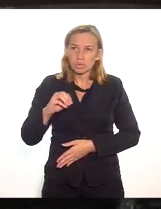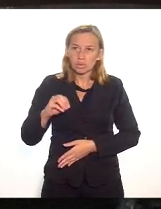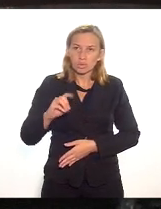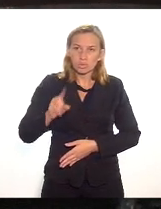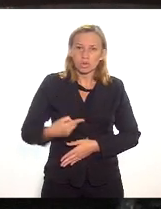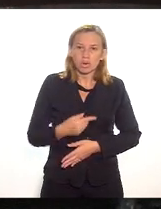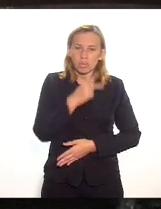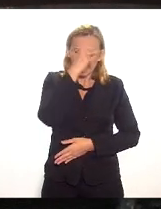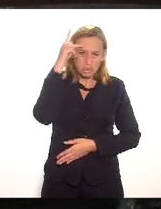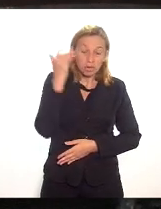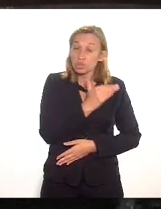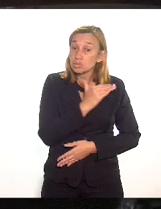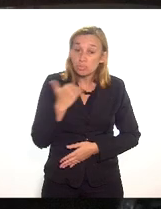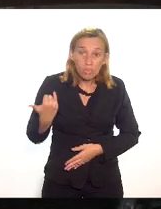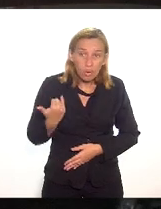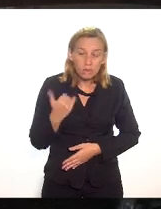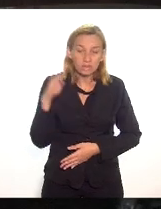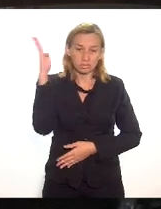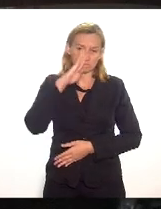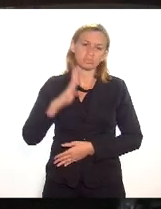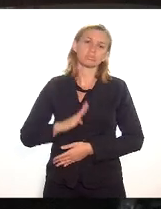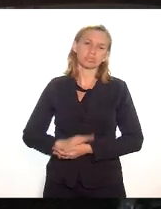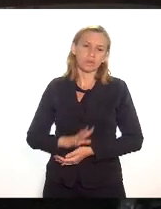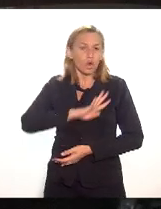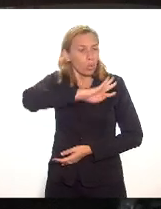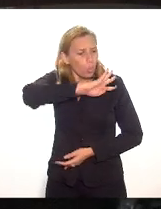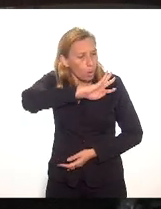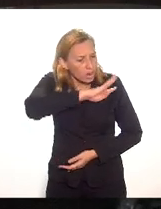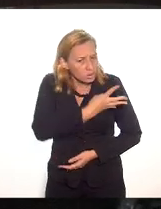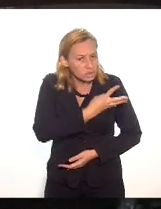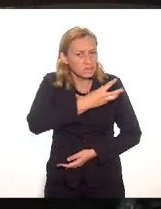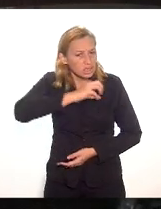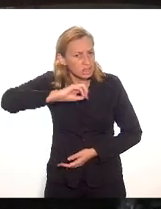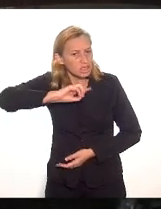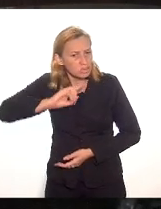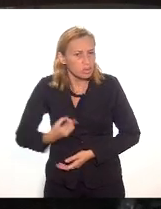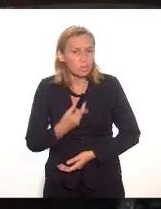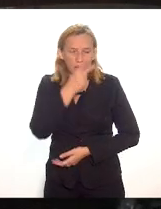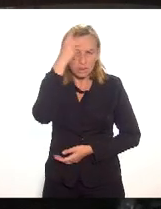Brasil. 400 mil pessoas mortas no Brasil.